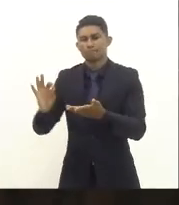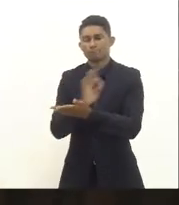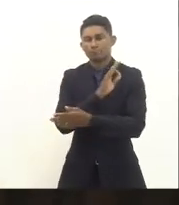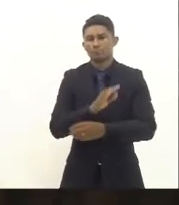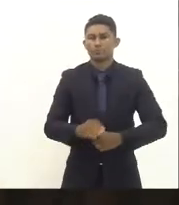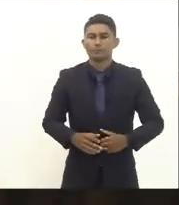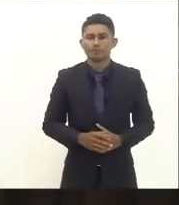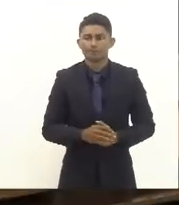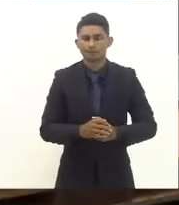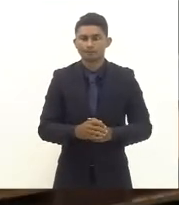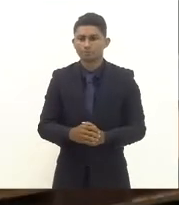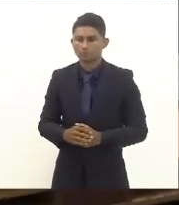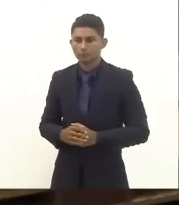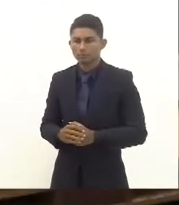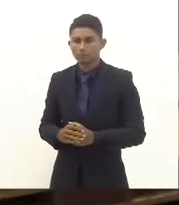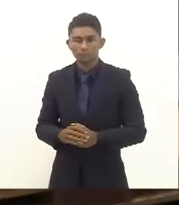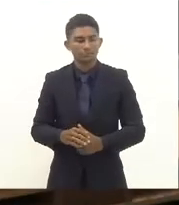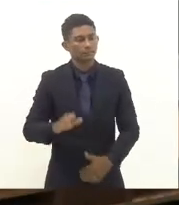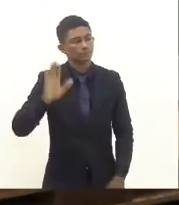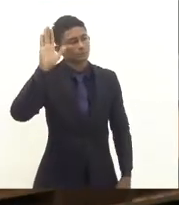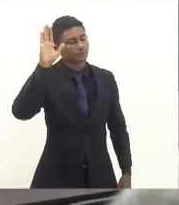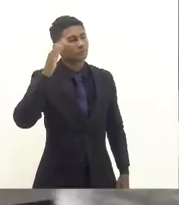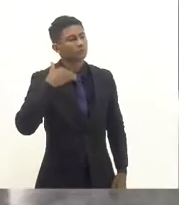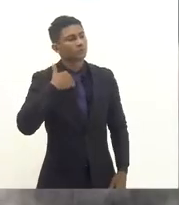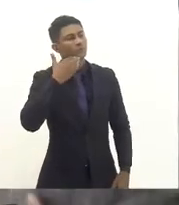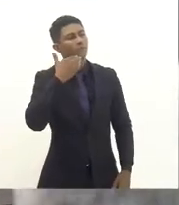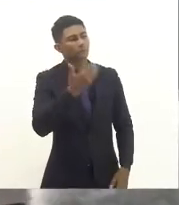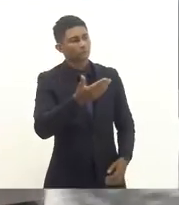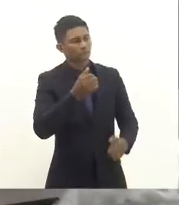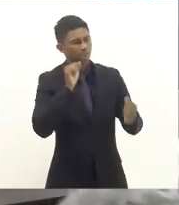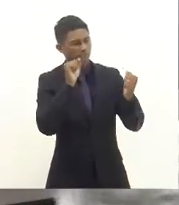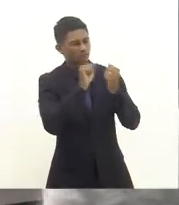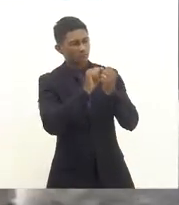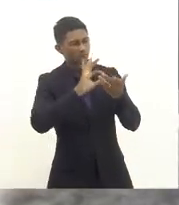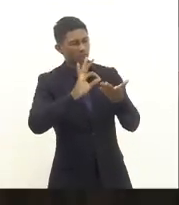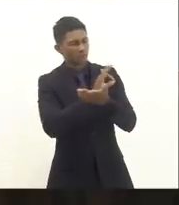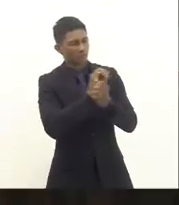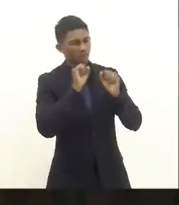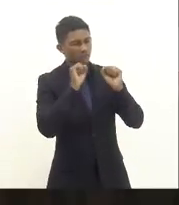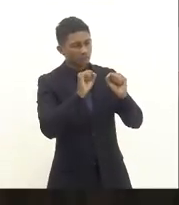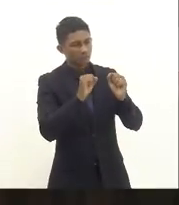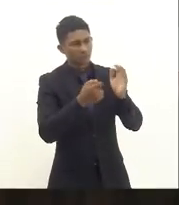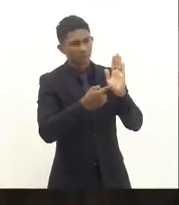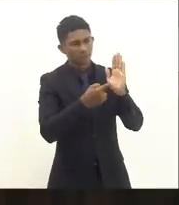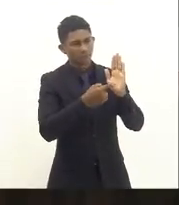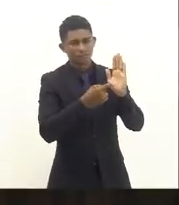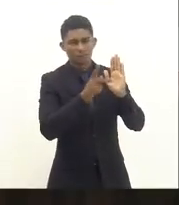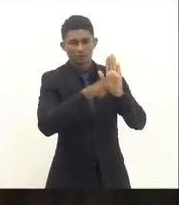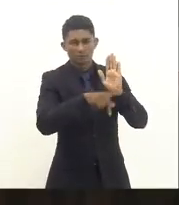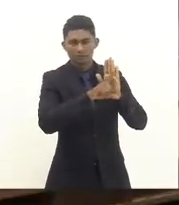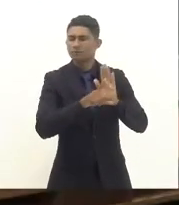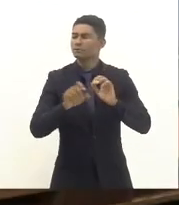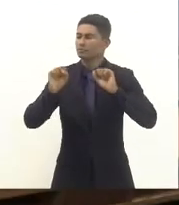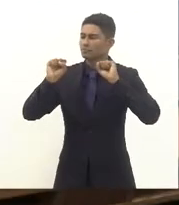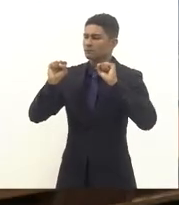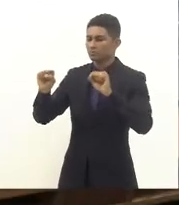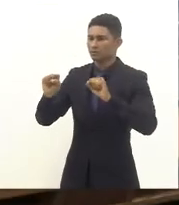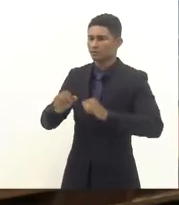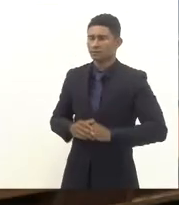o senhor presidente poderia solicitar coautoria nesse projeto poderia poderia